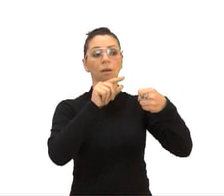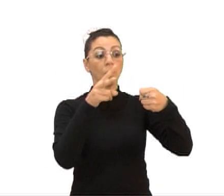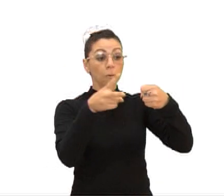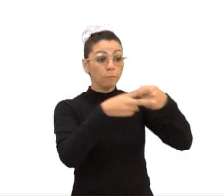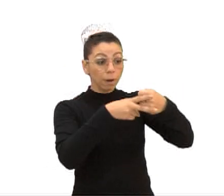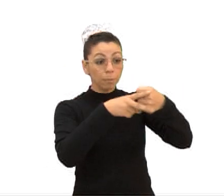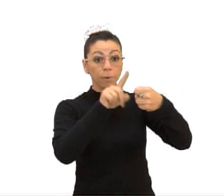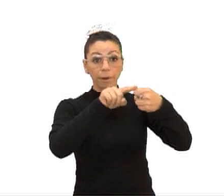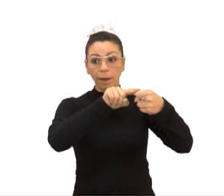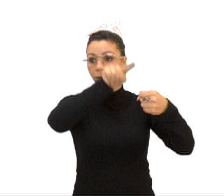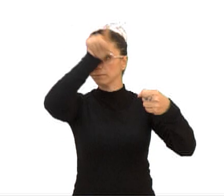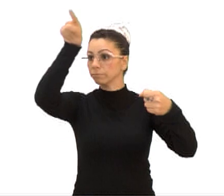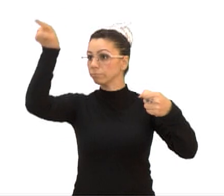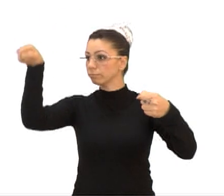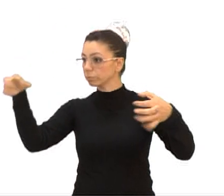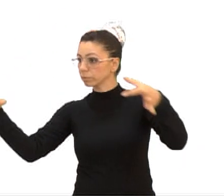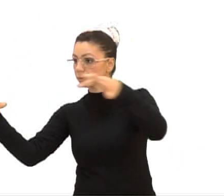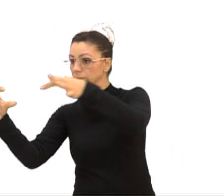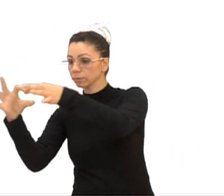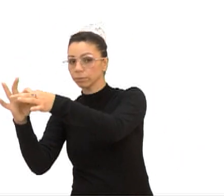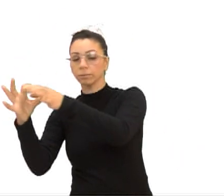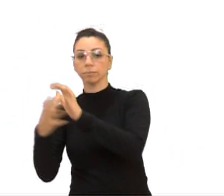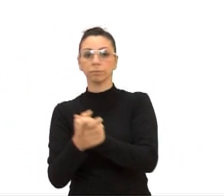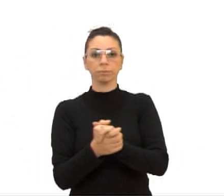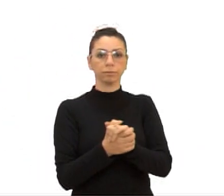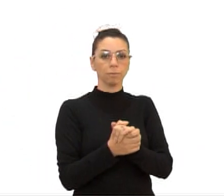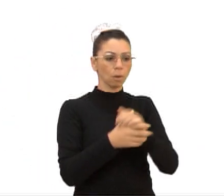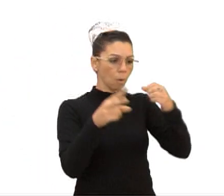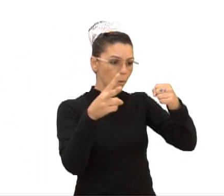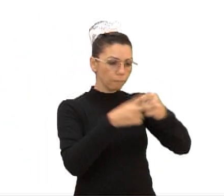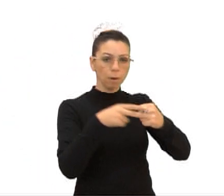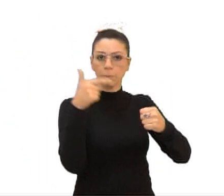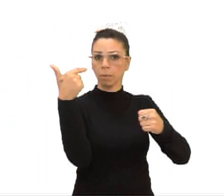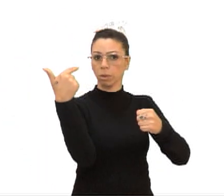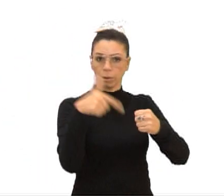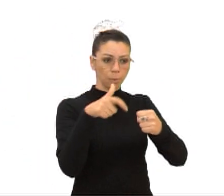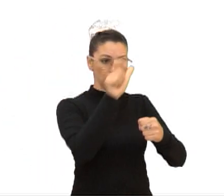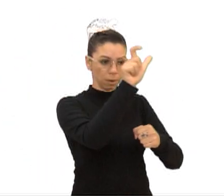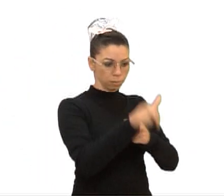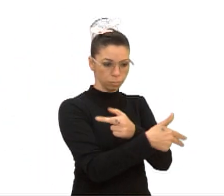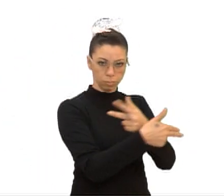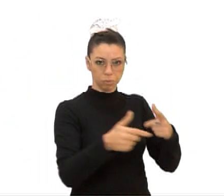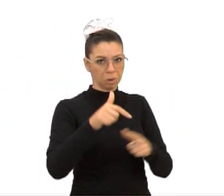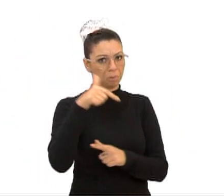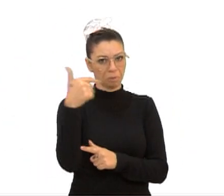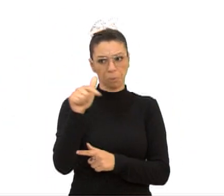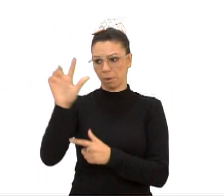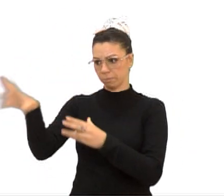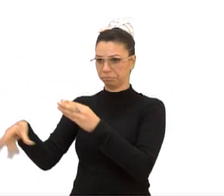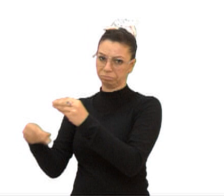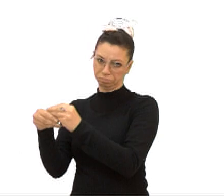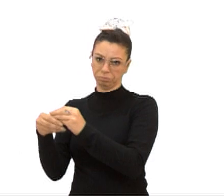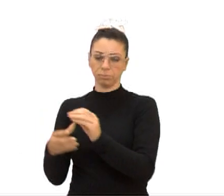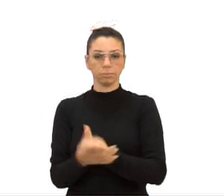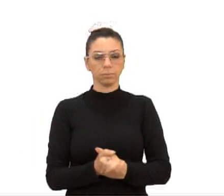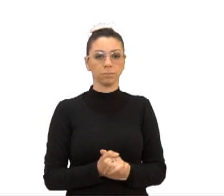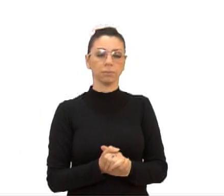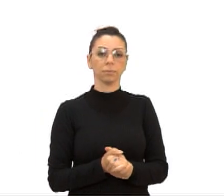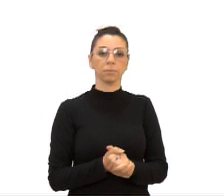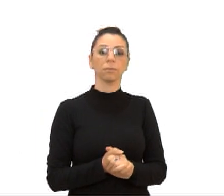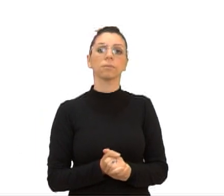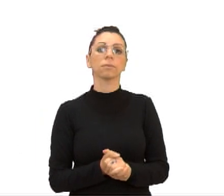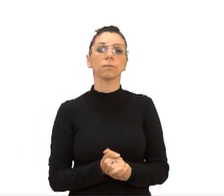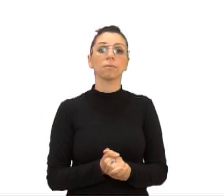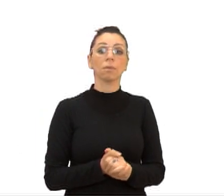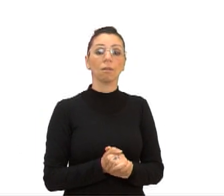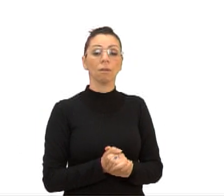predicado, não é nem sujeito e nem predicado, então ele não se classifica em nenhuma dessas duas coisas, faz parte